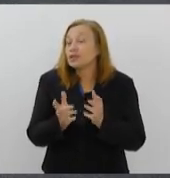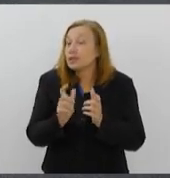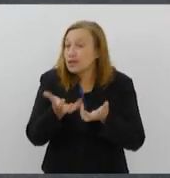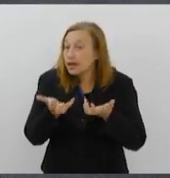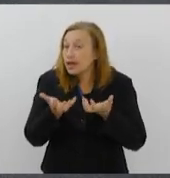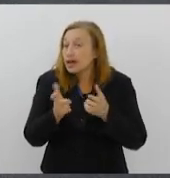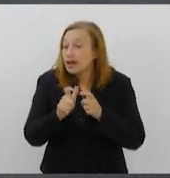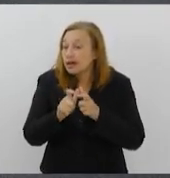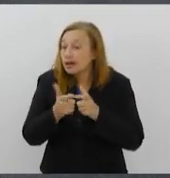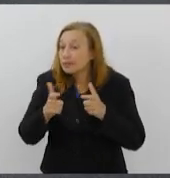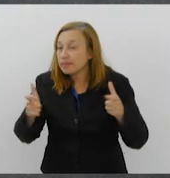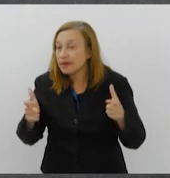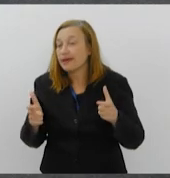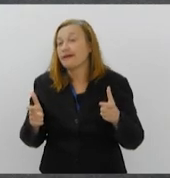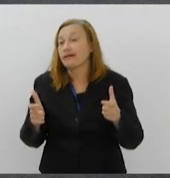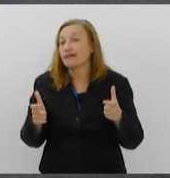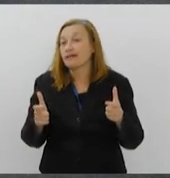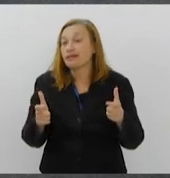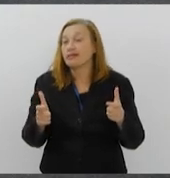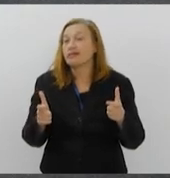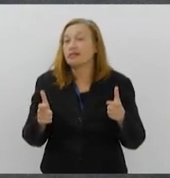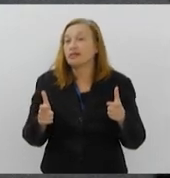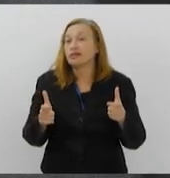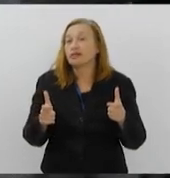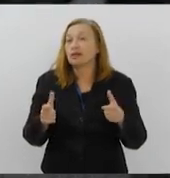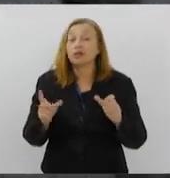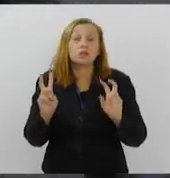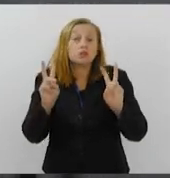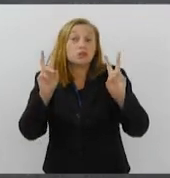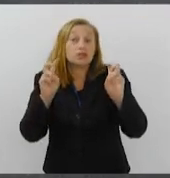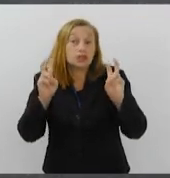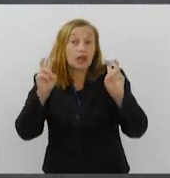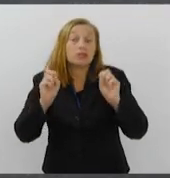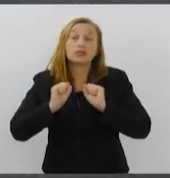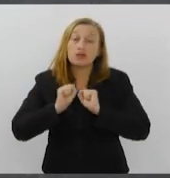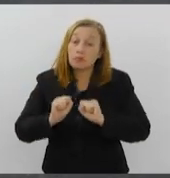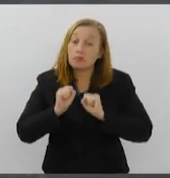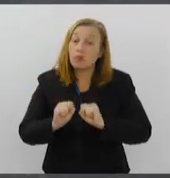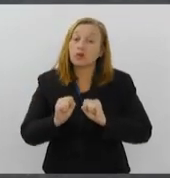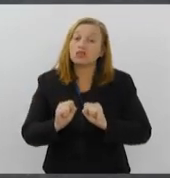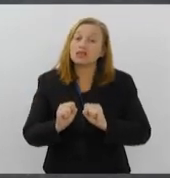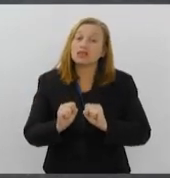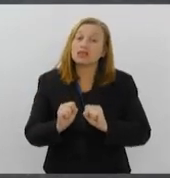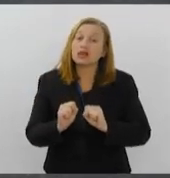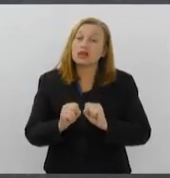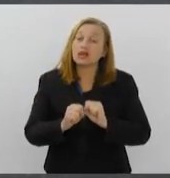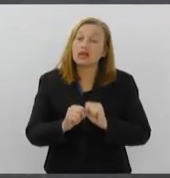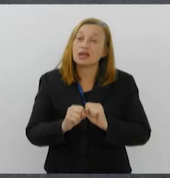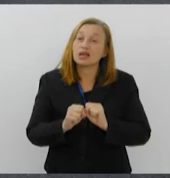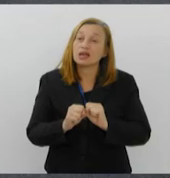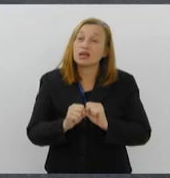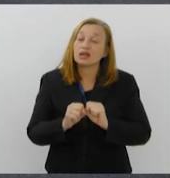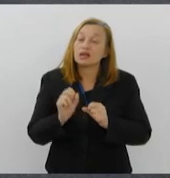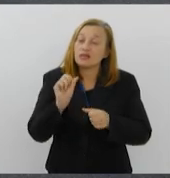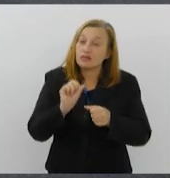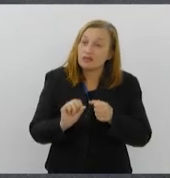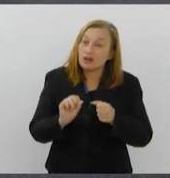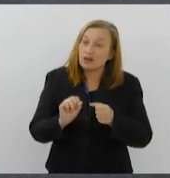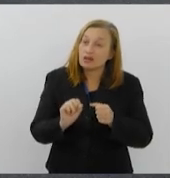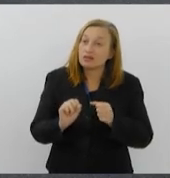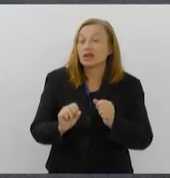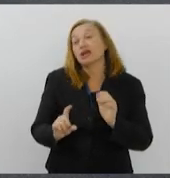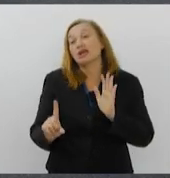ampliar o escopo de temas que podem ser definidos em legislações